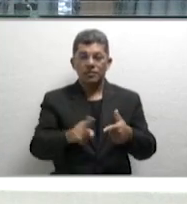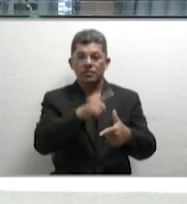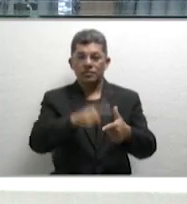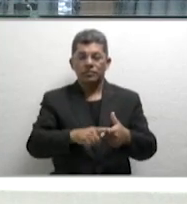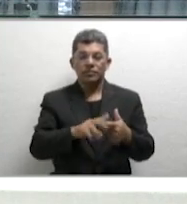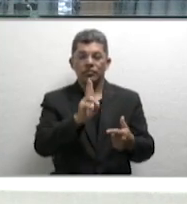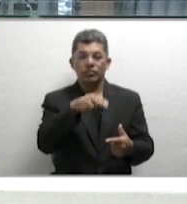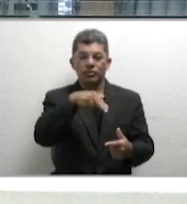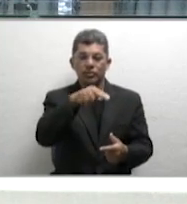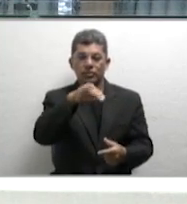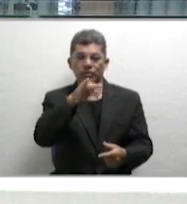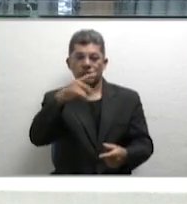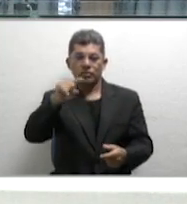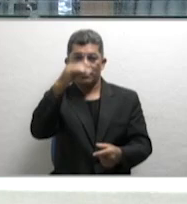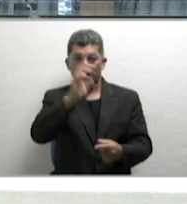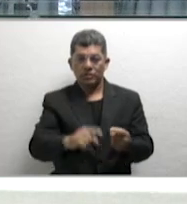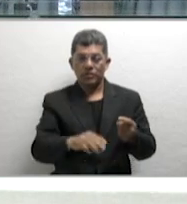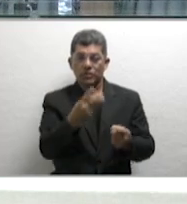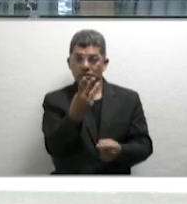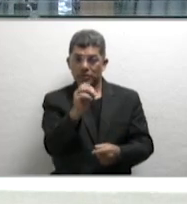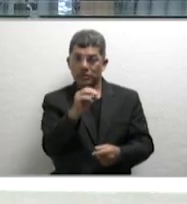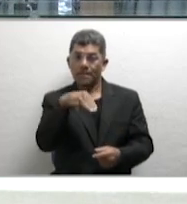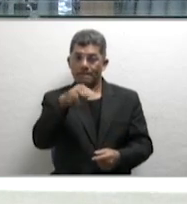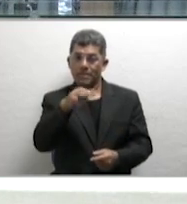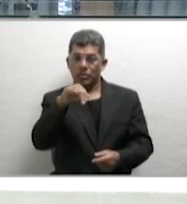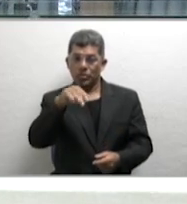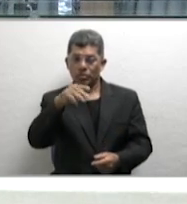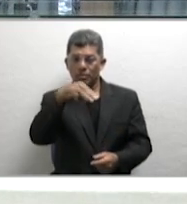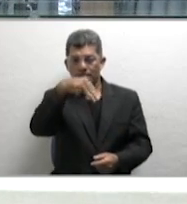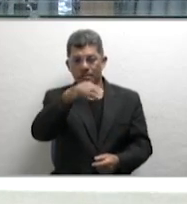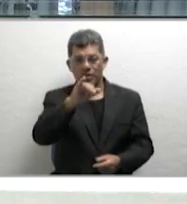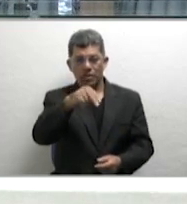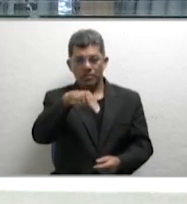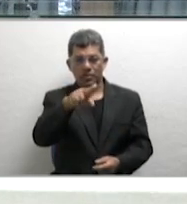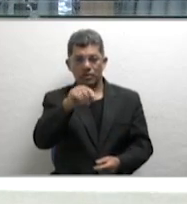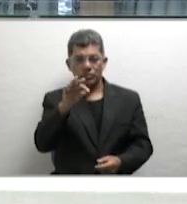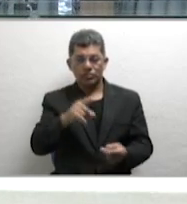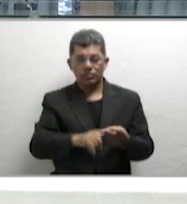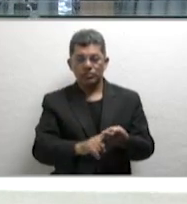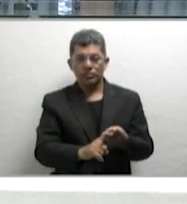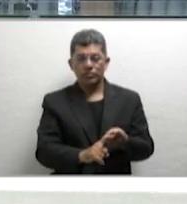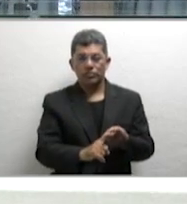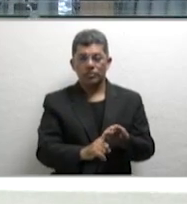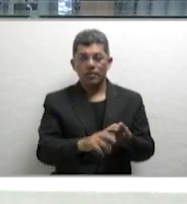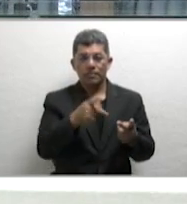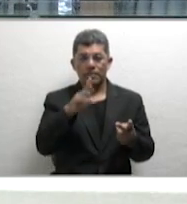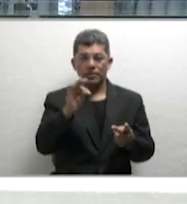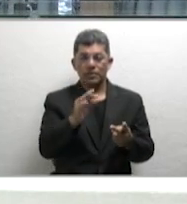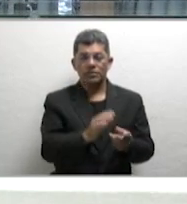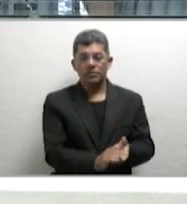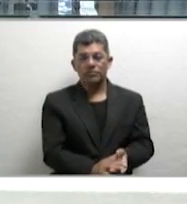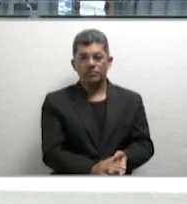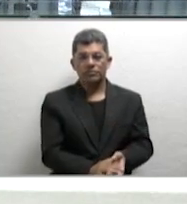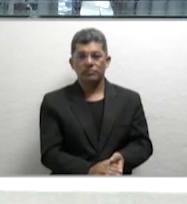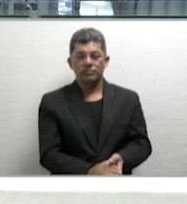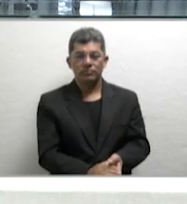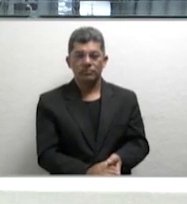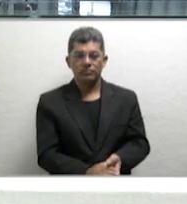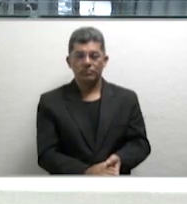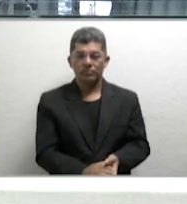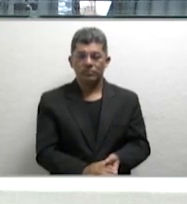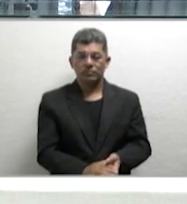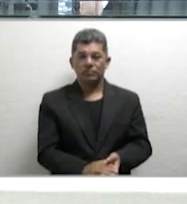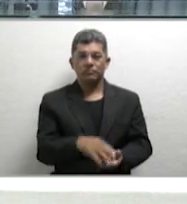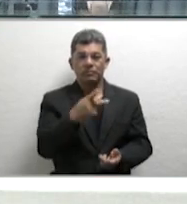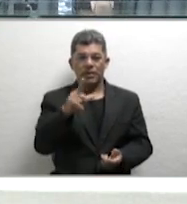União Brasil, tempo de 30 minutos. Terceiro partido, PT, tempo de 5 minutos. Quarto partido, PL, tempo de 15